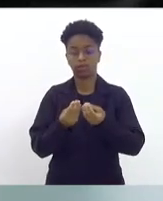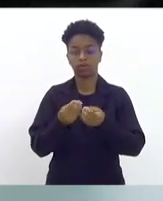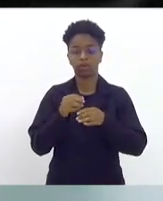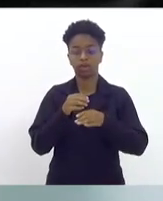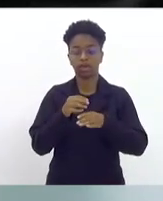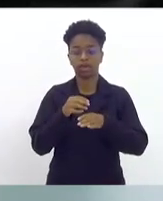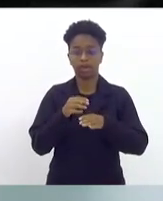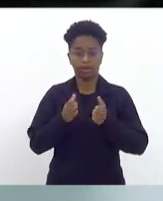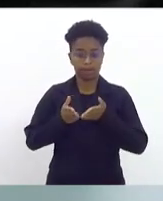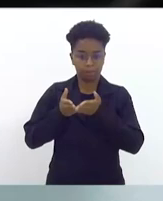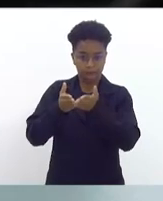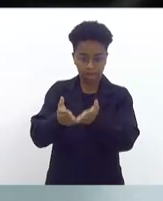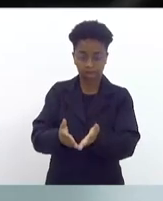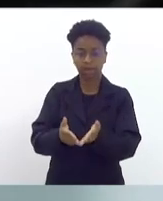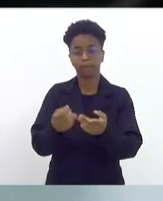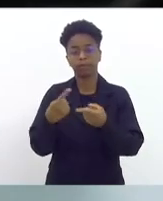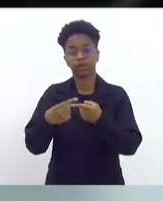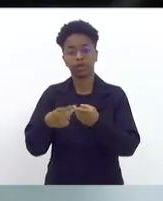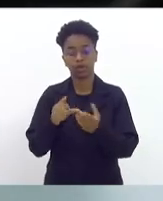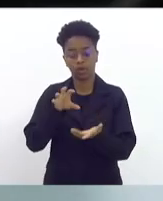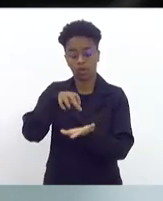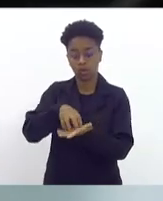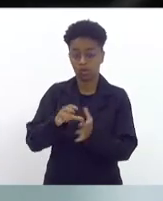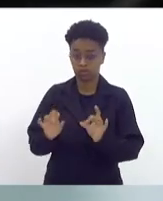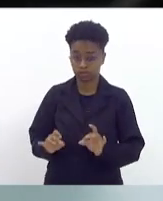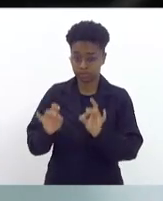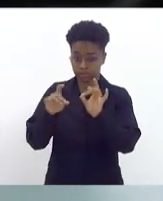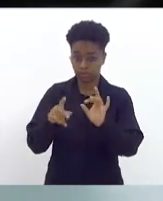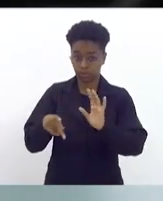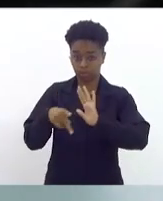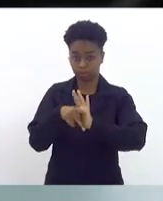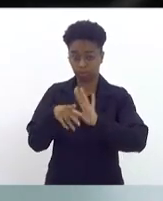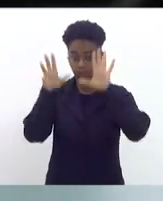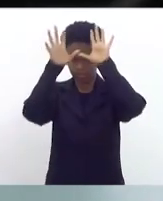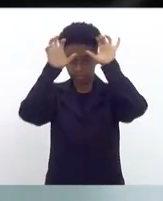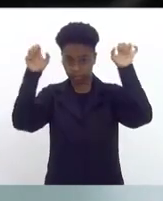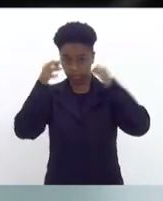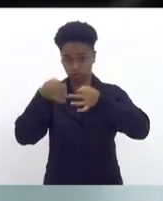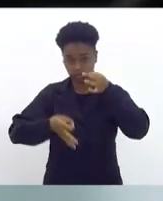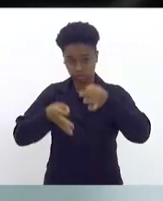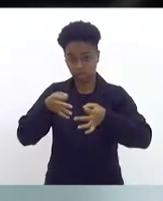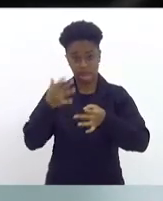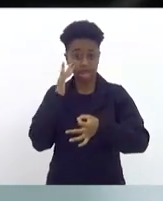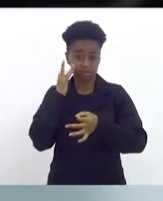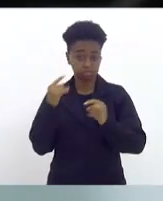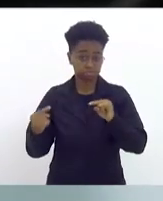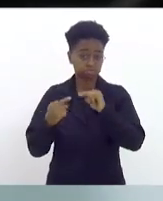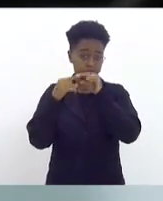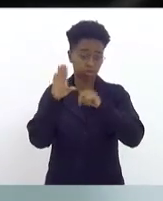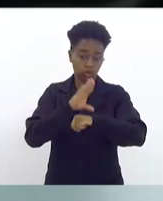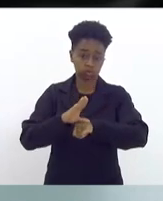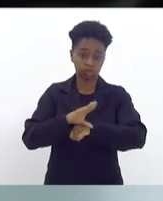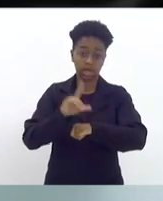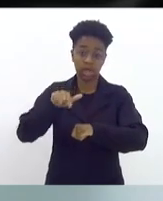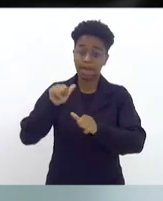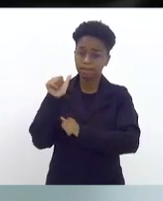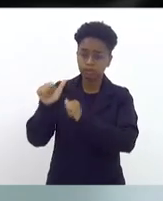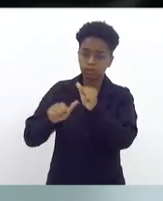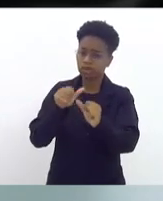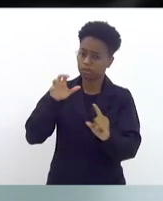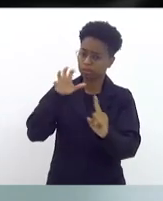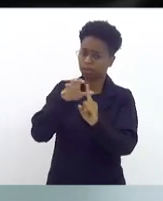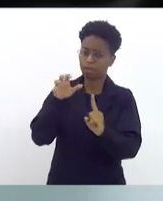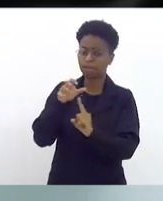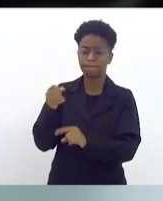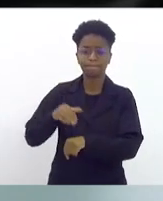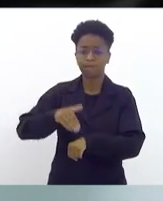que o órgão especial do Tribunal de Justiça considerou constitucional E era uma mudança muito mais impactante do